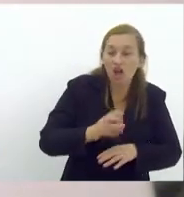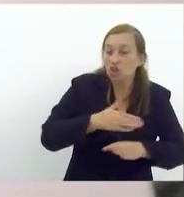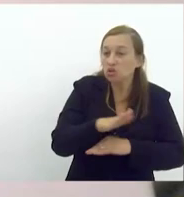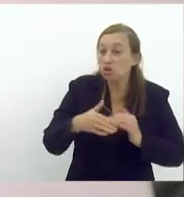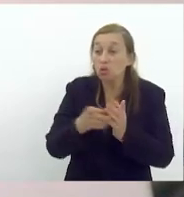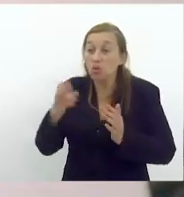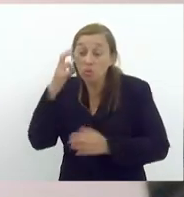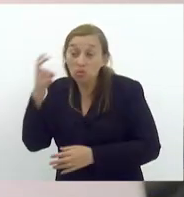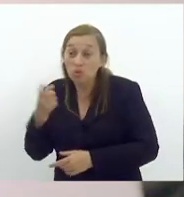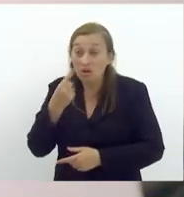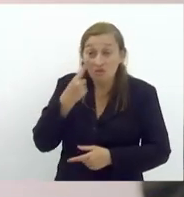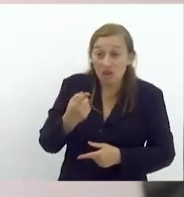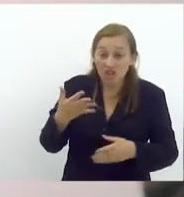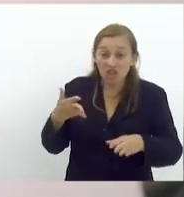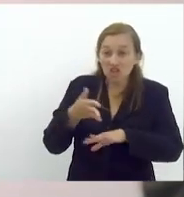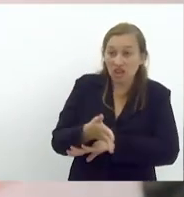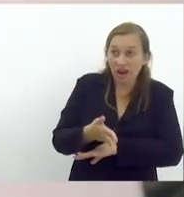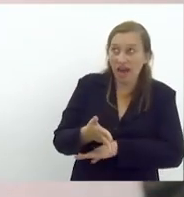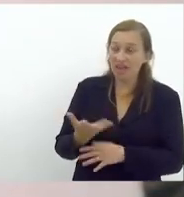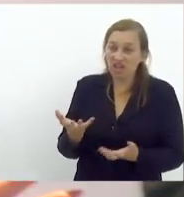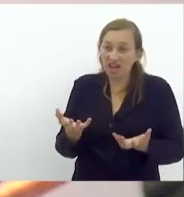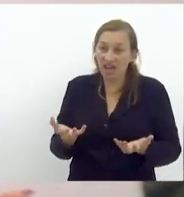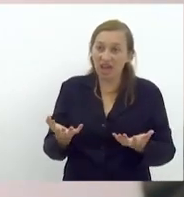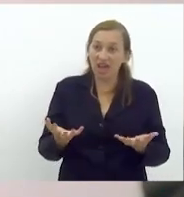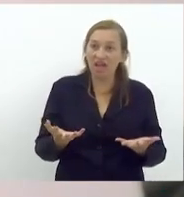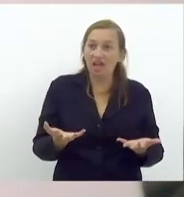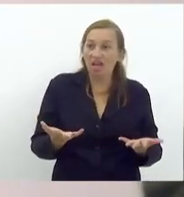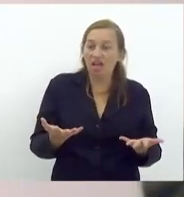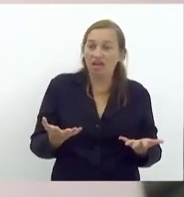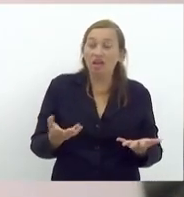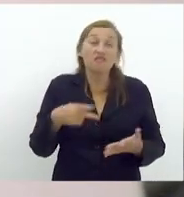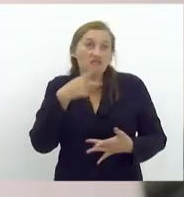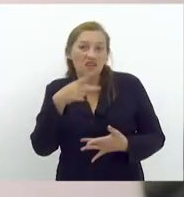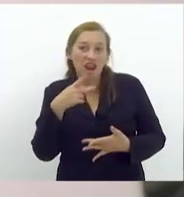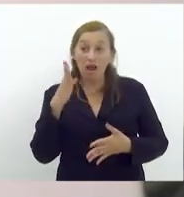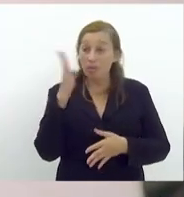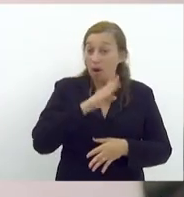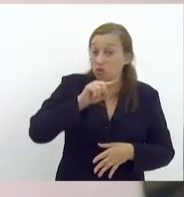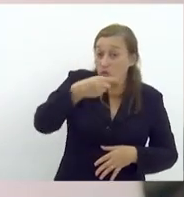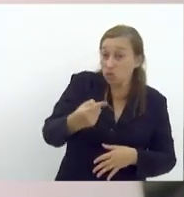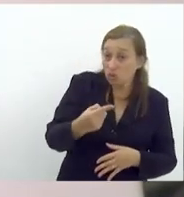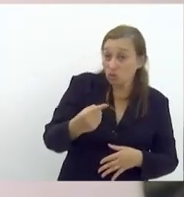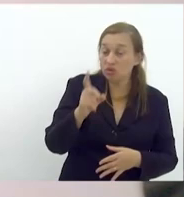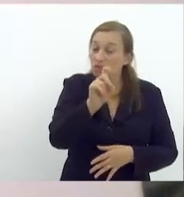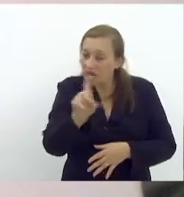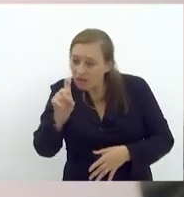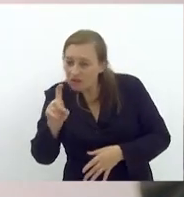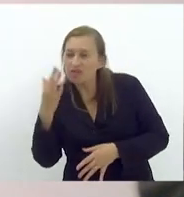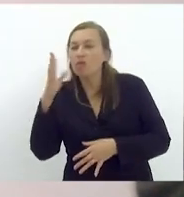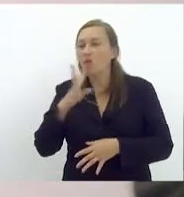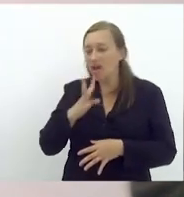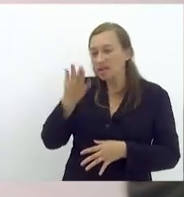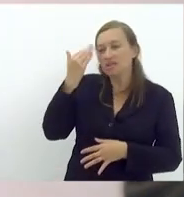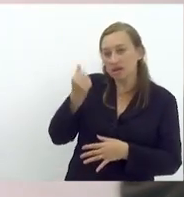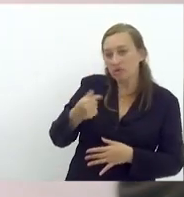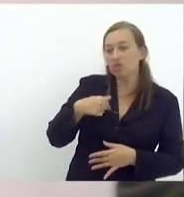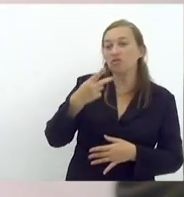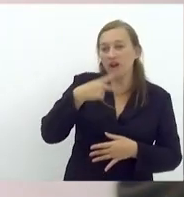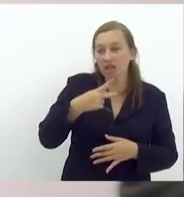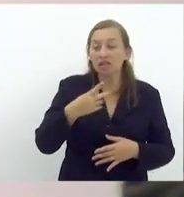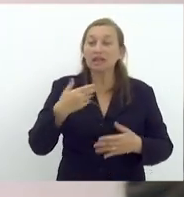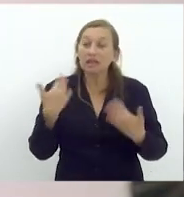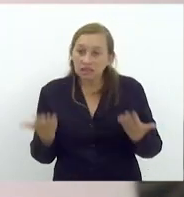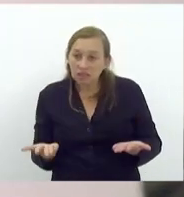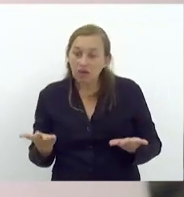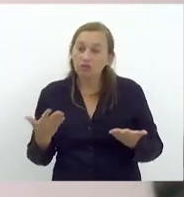tem aquilo né a galera chega com patente já quer falar mal de todo mundo que é do grafite sabendo que eu tô falando então adoro a bomba chegou